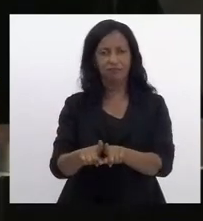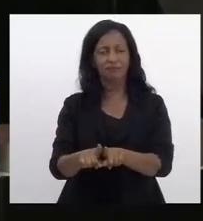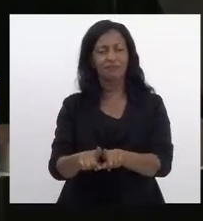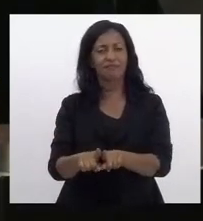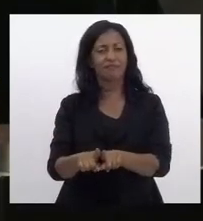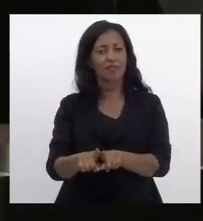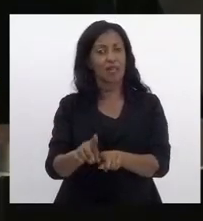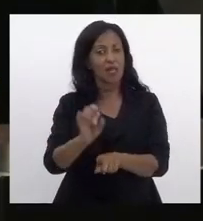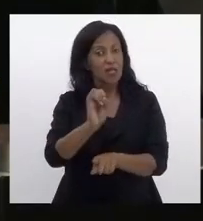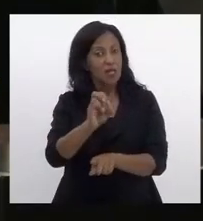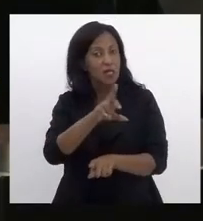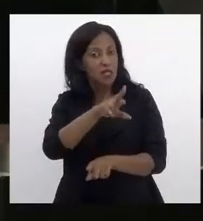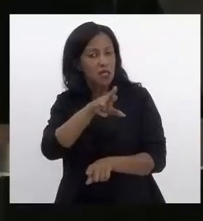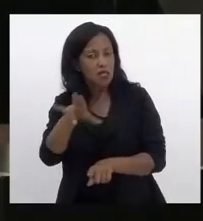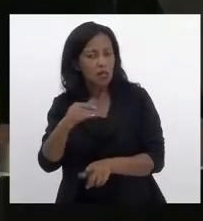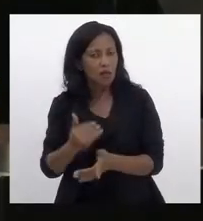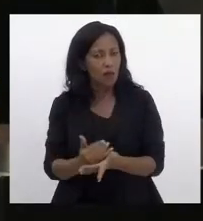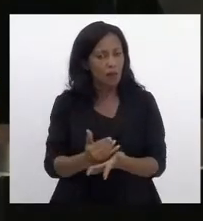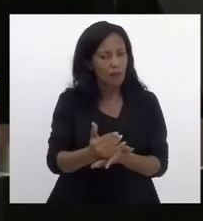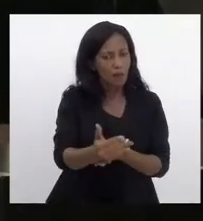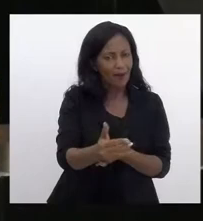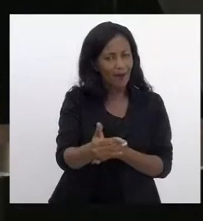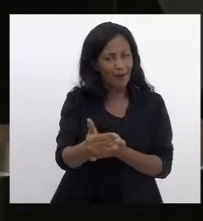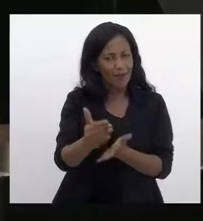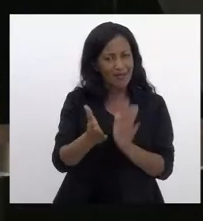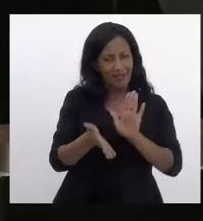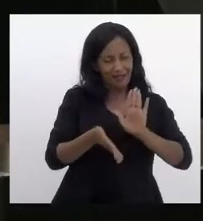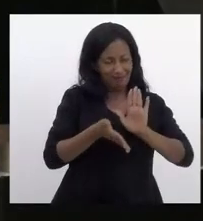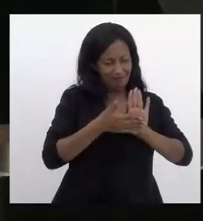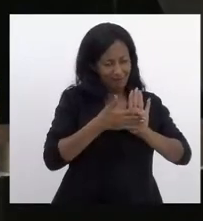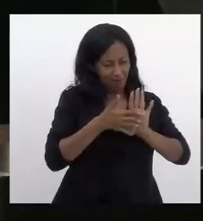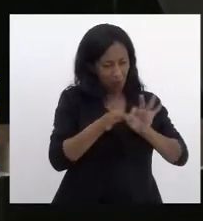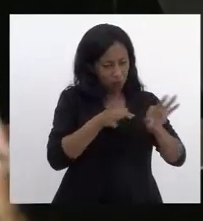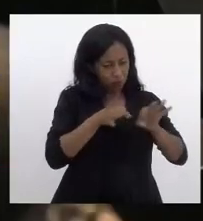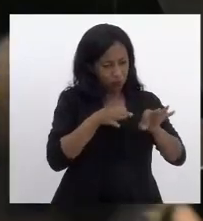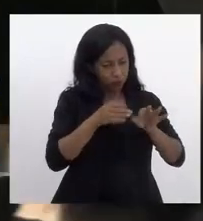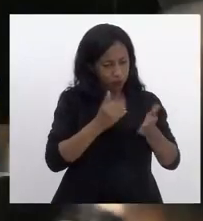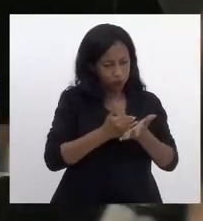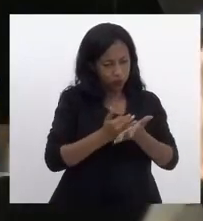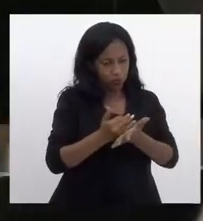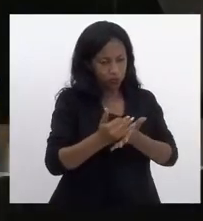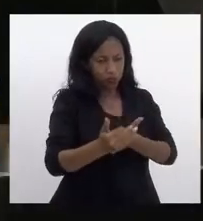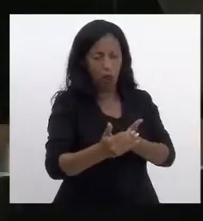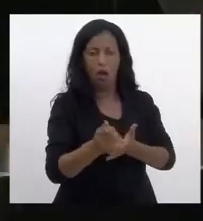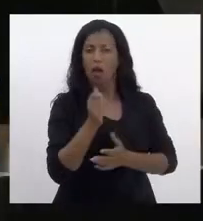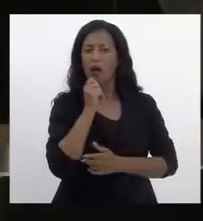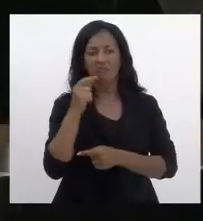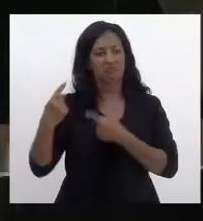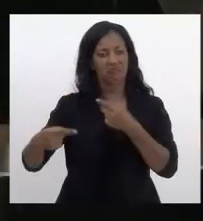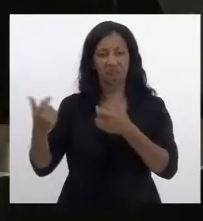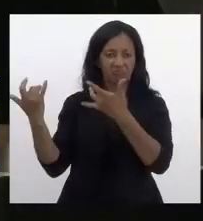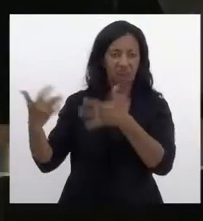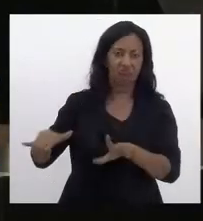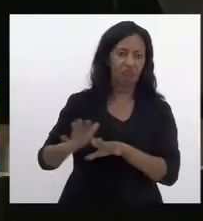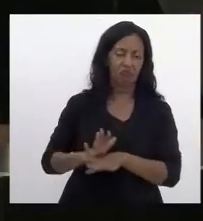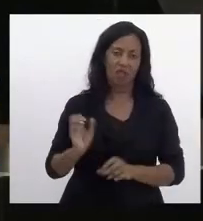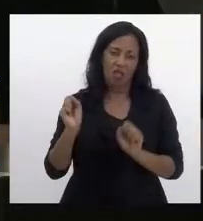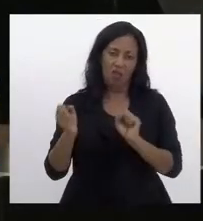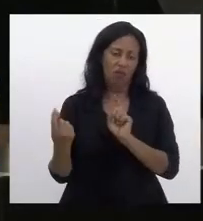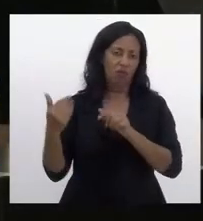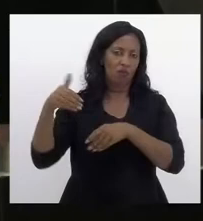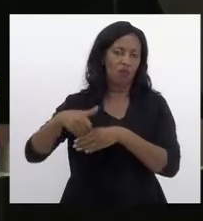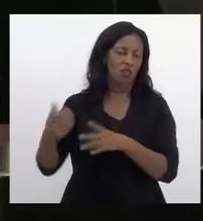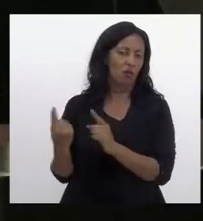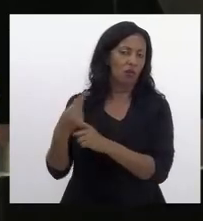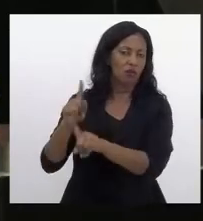Se não for para começar desse patamar, não tem que discutir mais. É votar